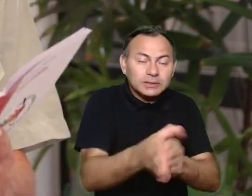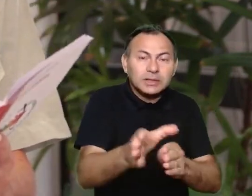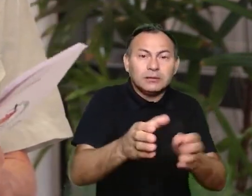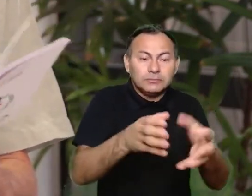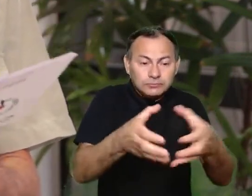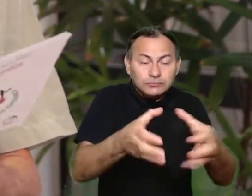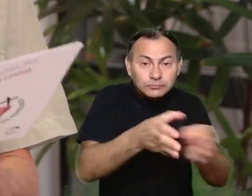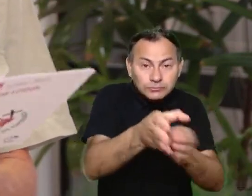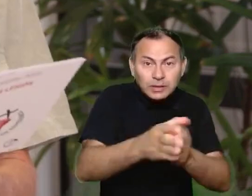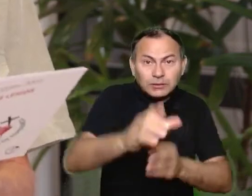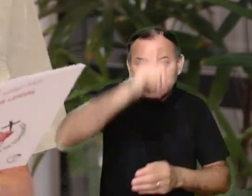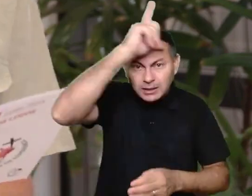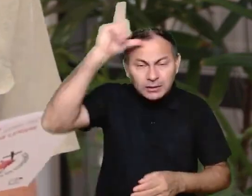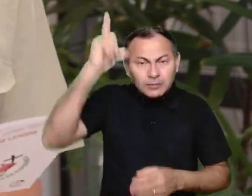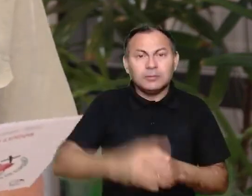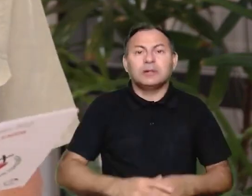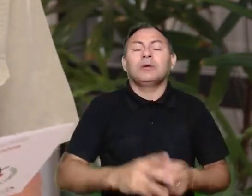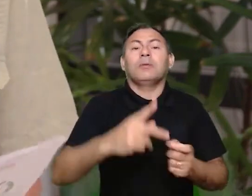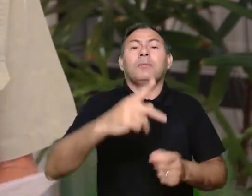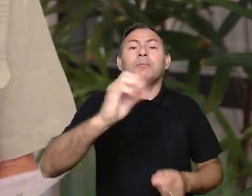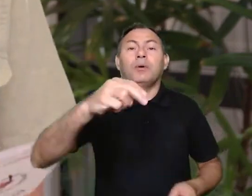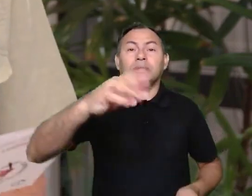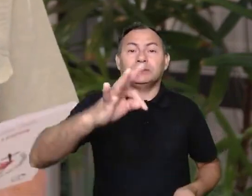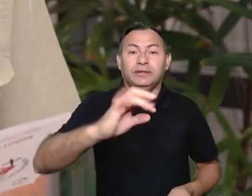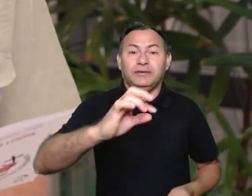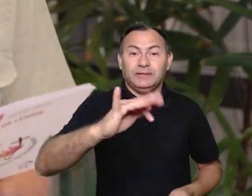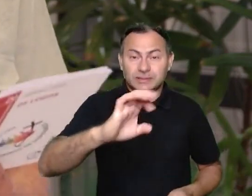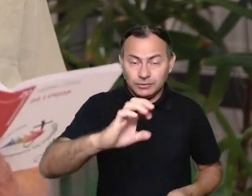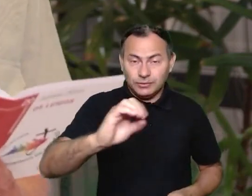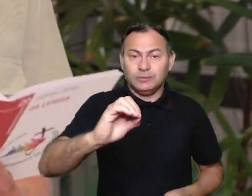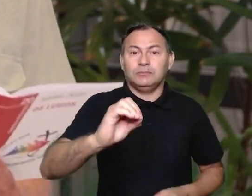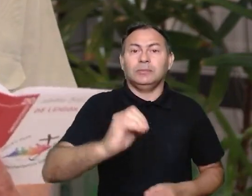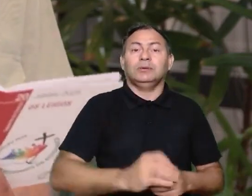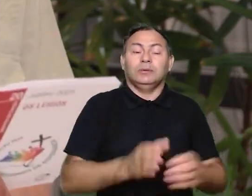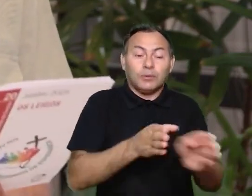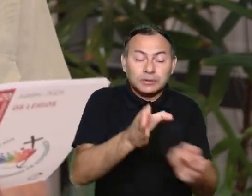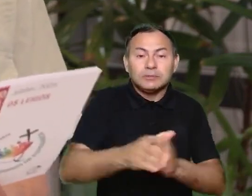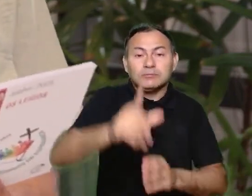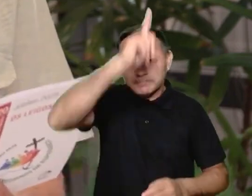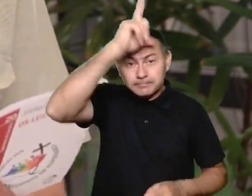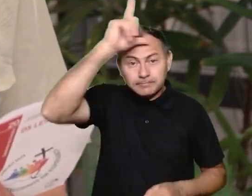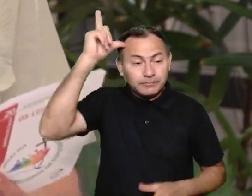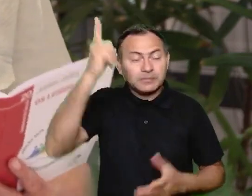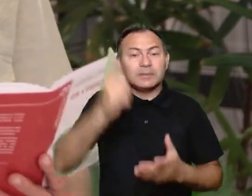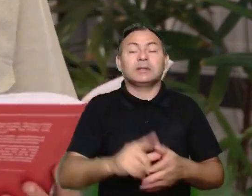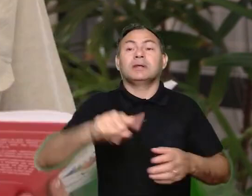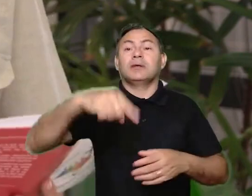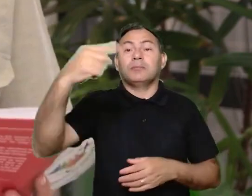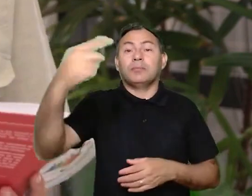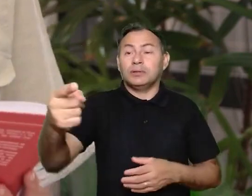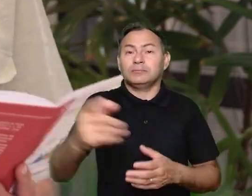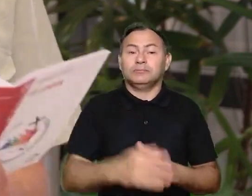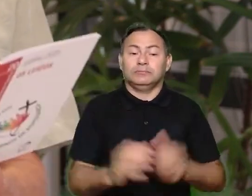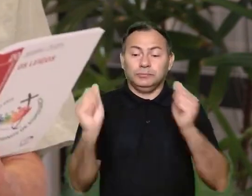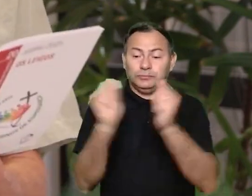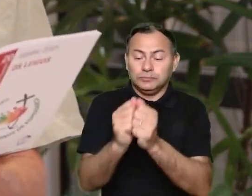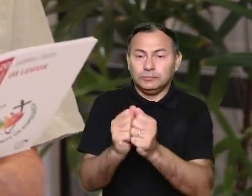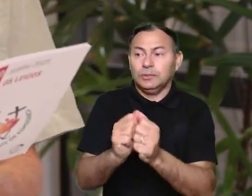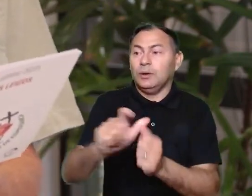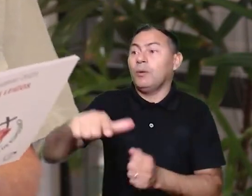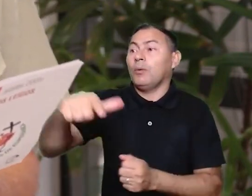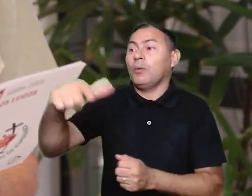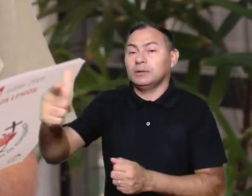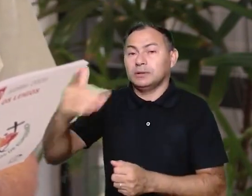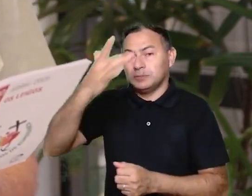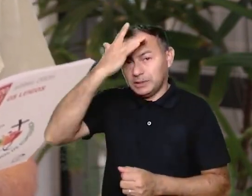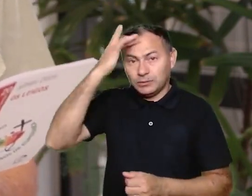dos Leigos, chamado de Pontifício Conselho dos Leigos, que foi depois, juntamente